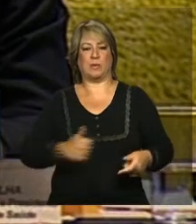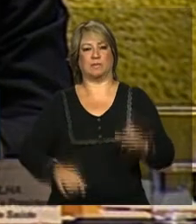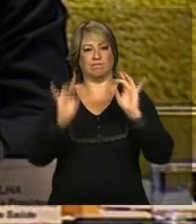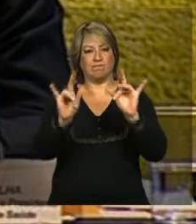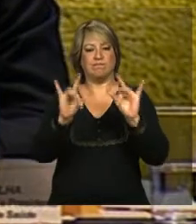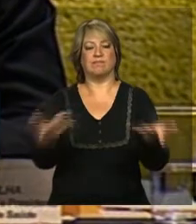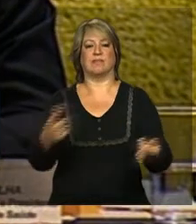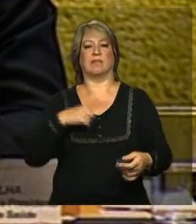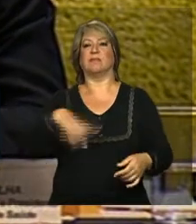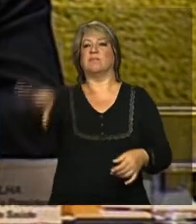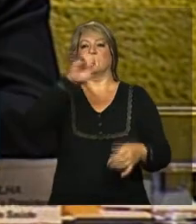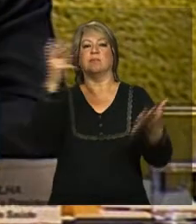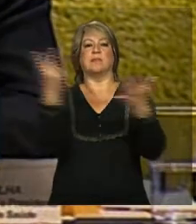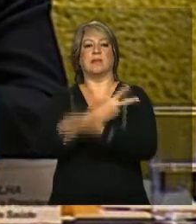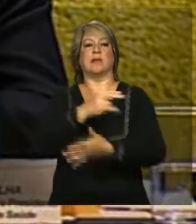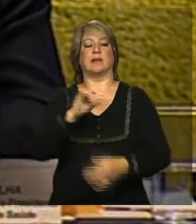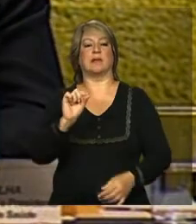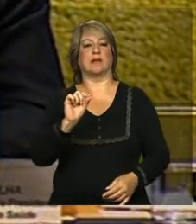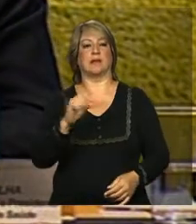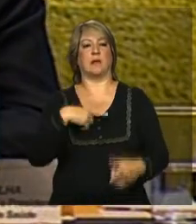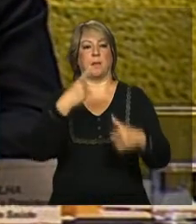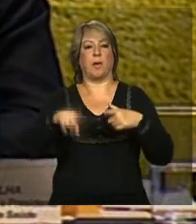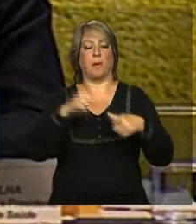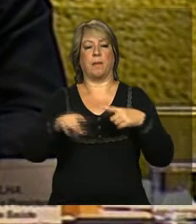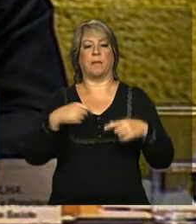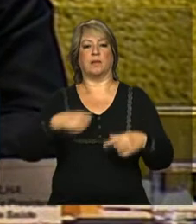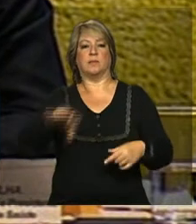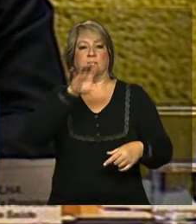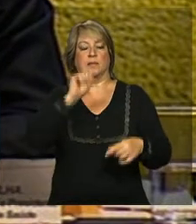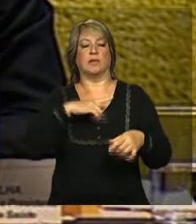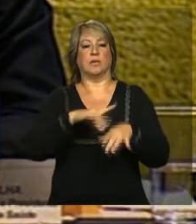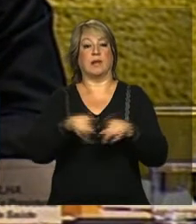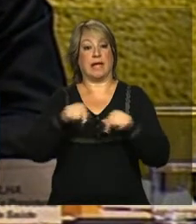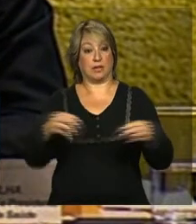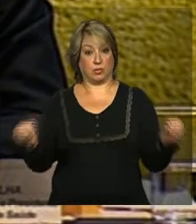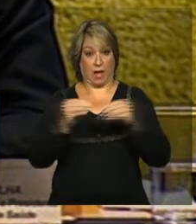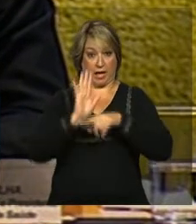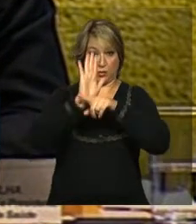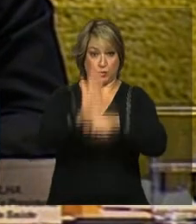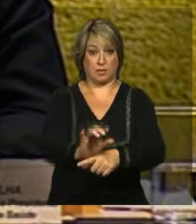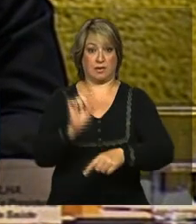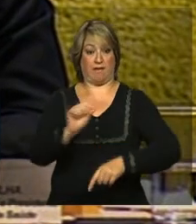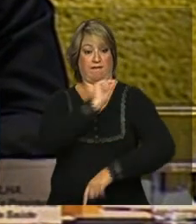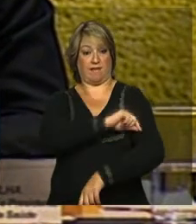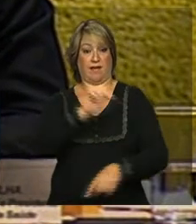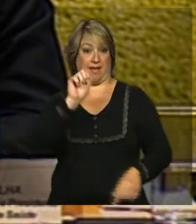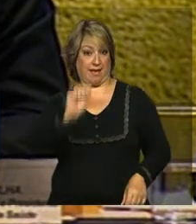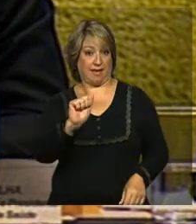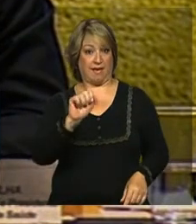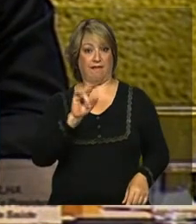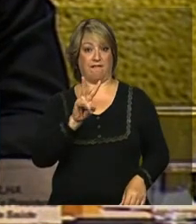vitória de pegar mais infecções Então você faz esse suplemento da vitamina A nas regiões mais pobres do país